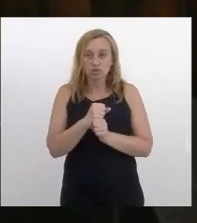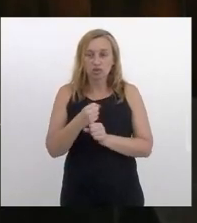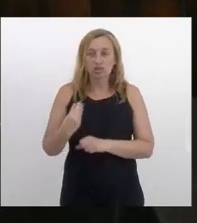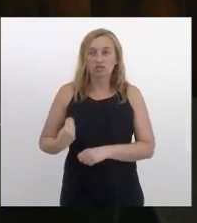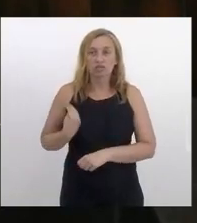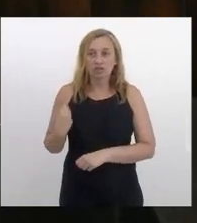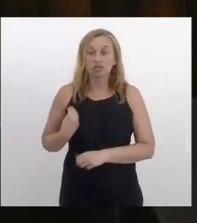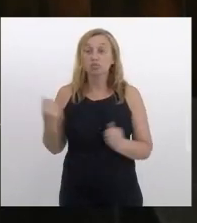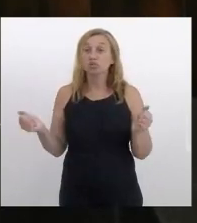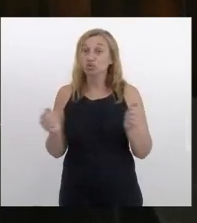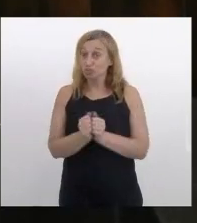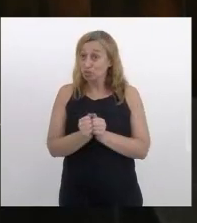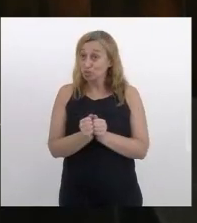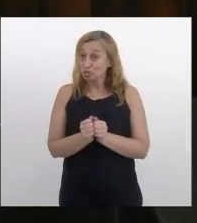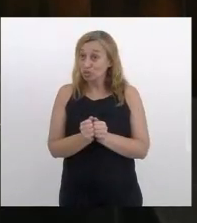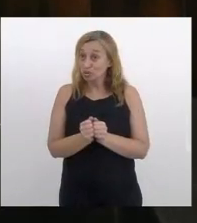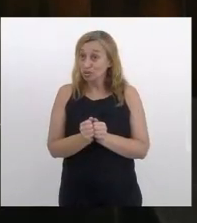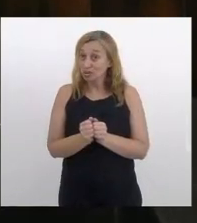convivemos juntos,